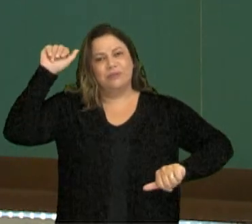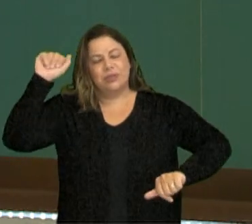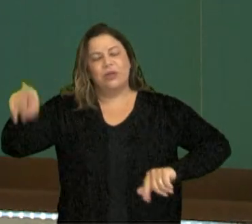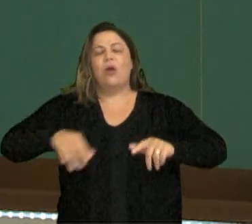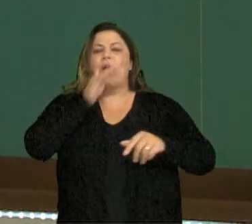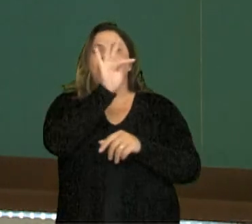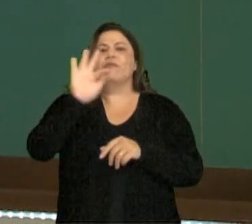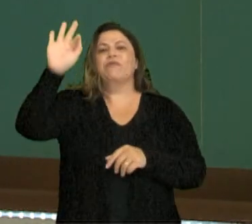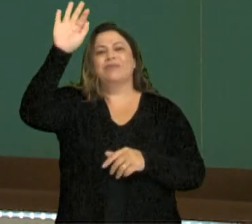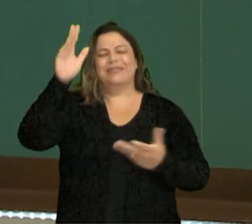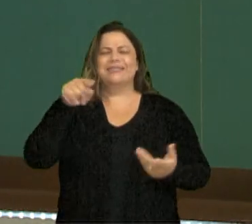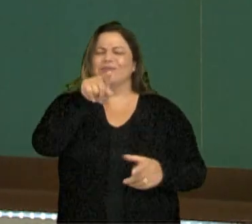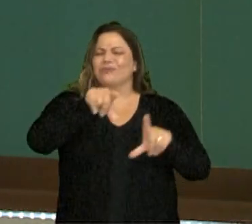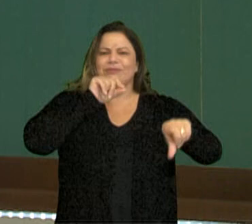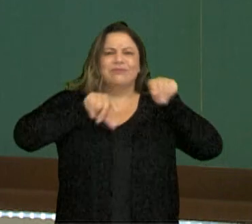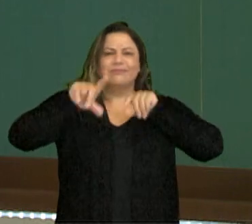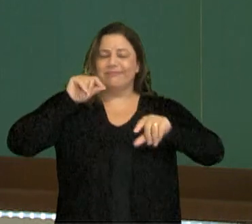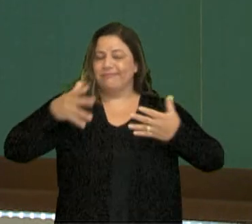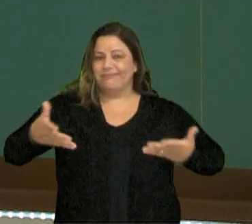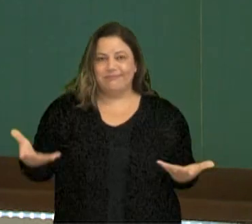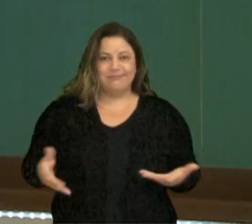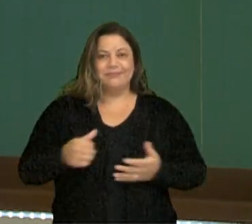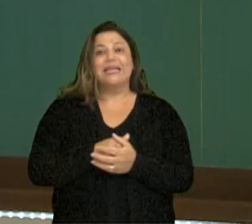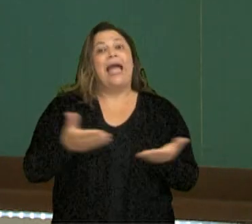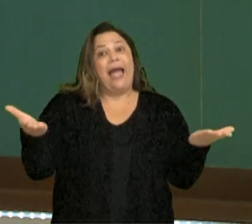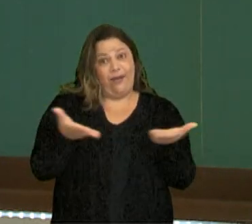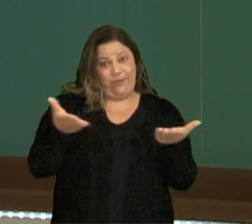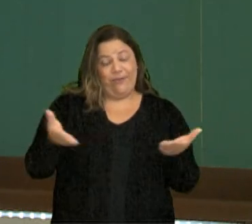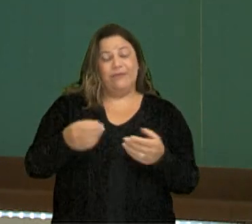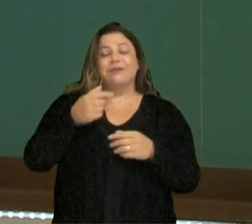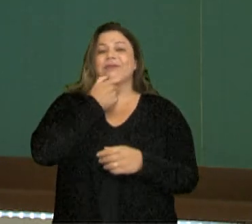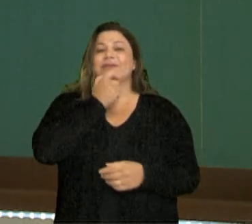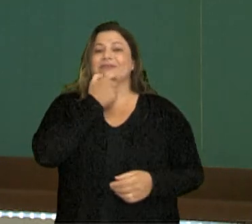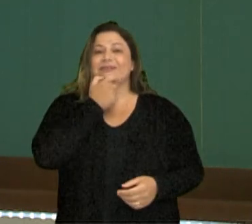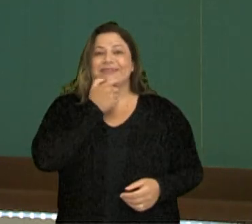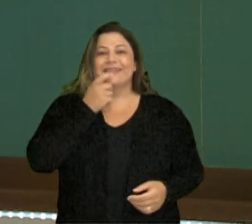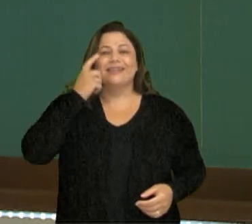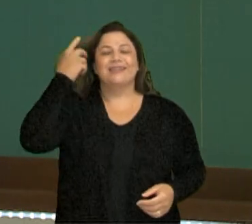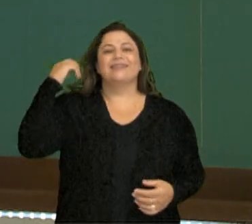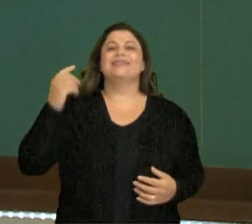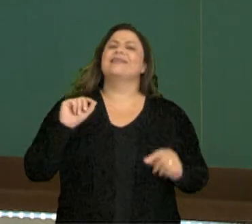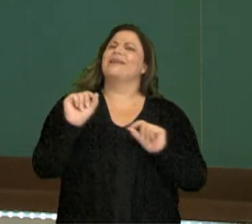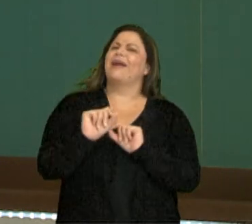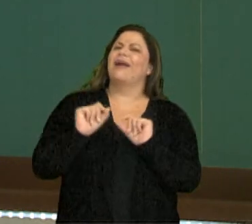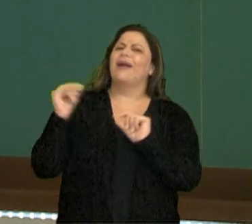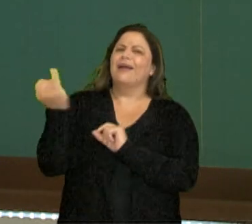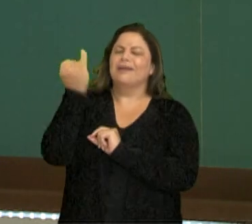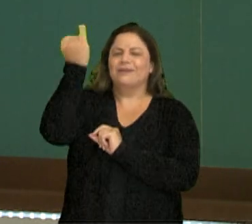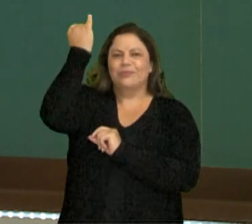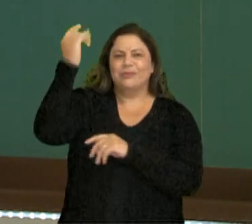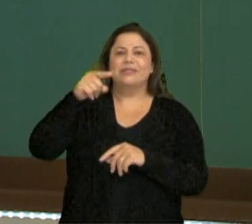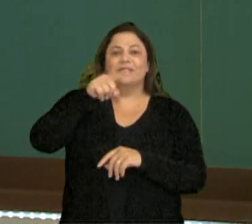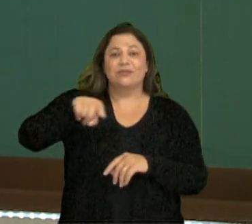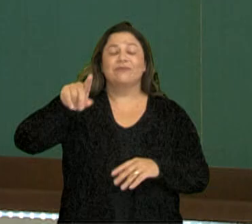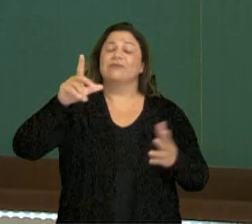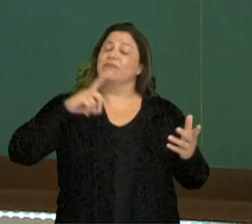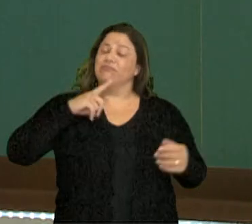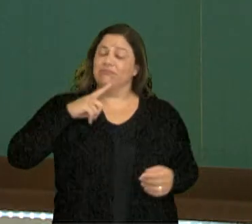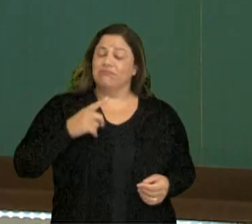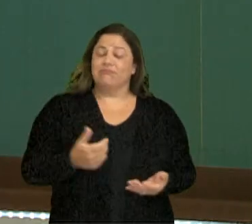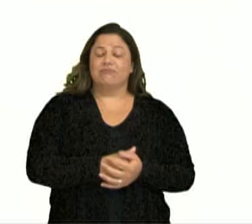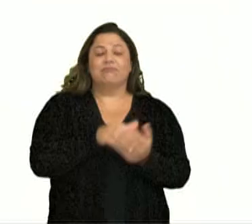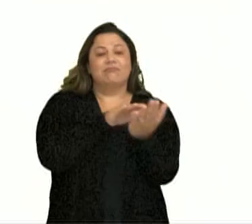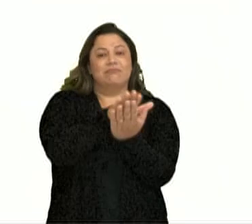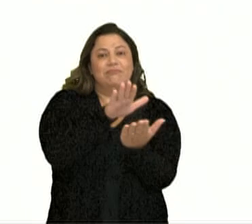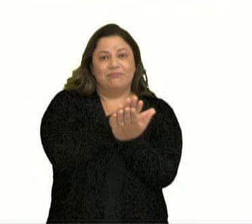no francês, tem a língua que você quiser aprender. Mas aqui a gente vai ver o do inglês. E é importante para que você tenha em mãos um dicionário